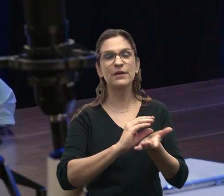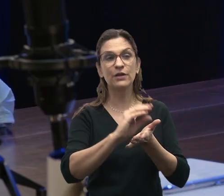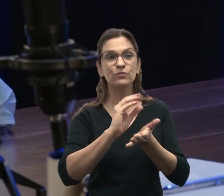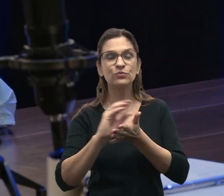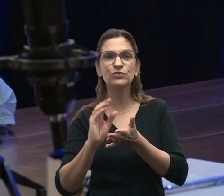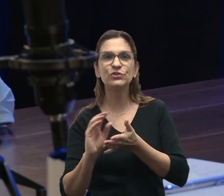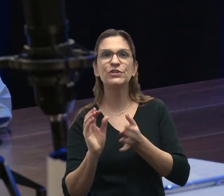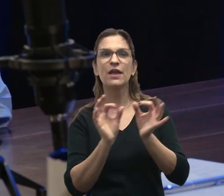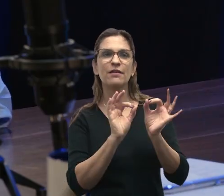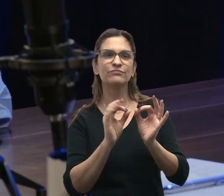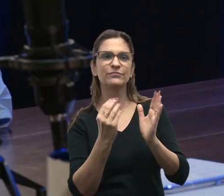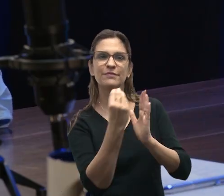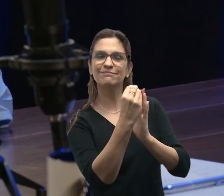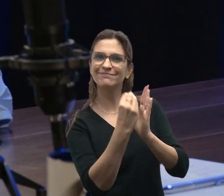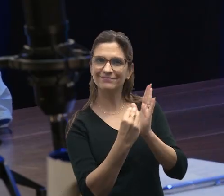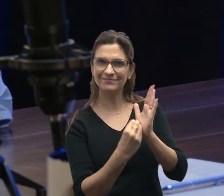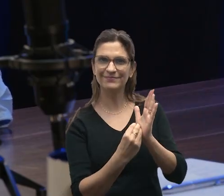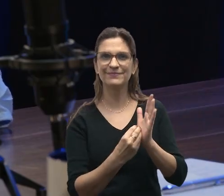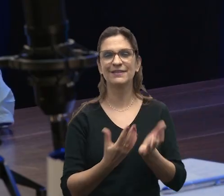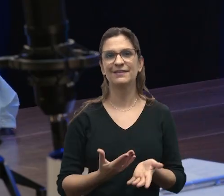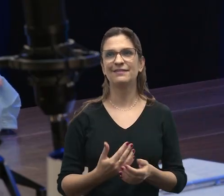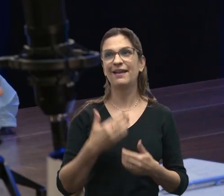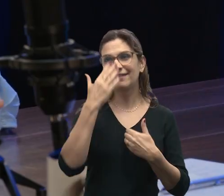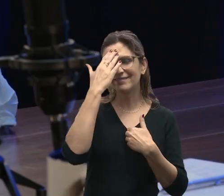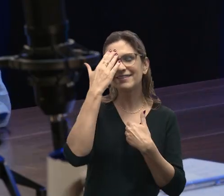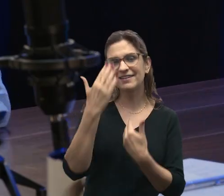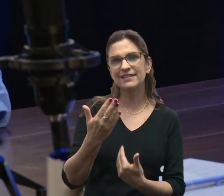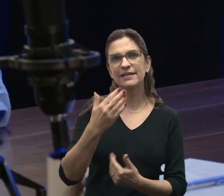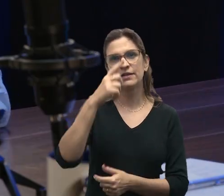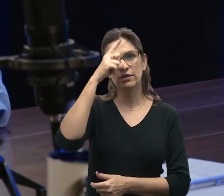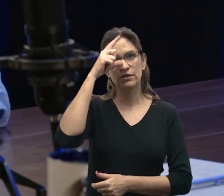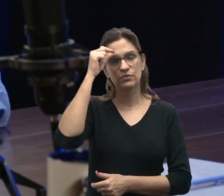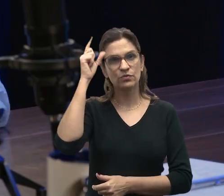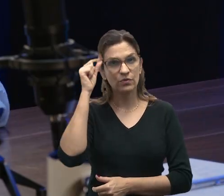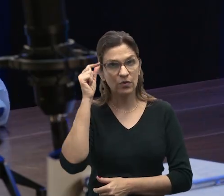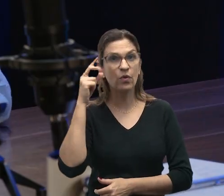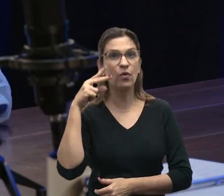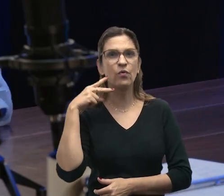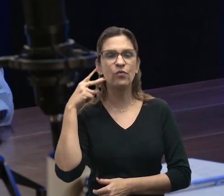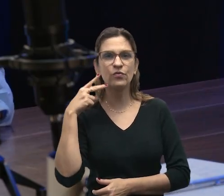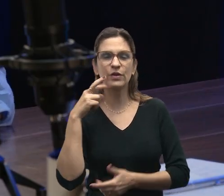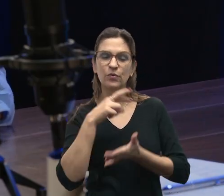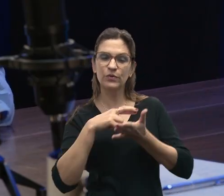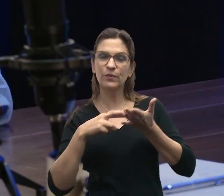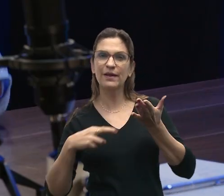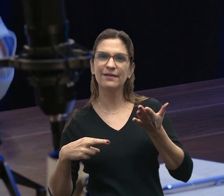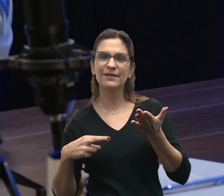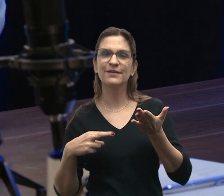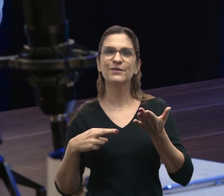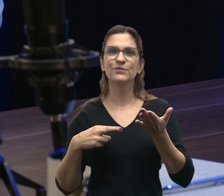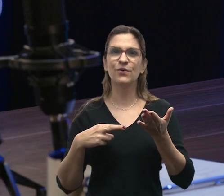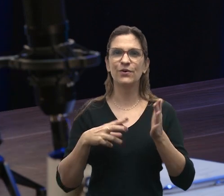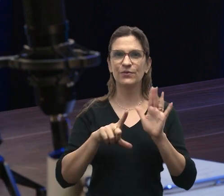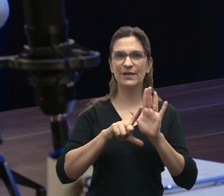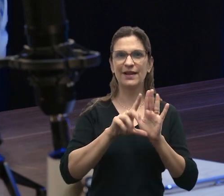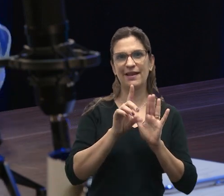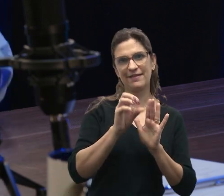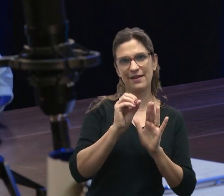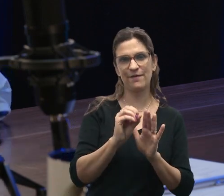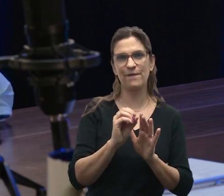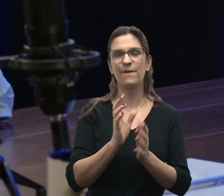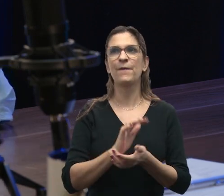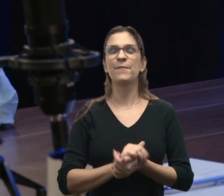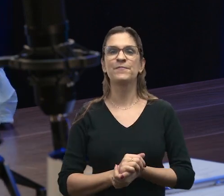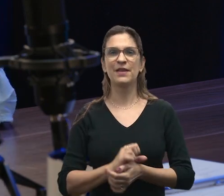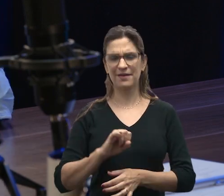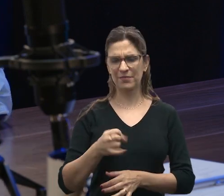campeã, até agradeço o vereador Otávio Tradi, que foi o relator, que aproveitou bem as nossas emendas, né? Mas é que a gente também tem